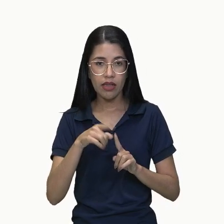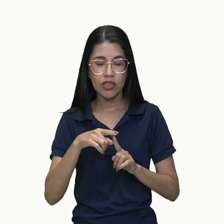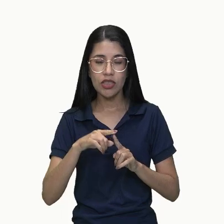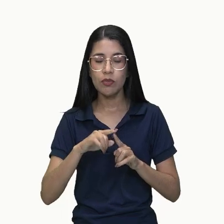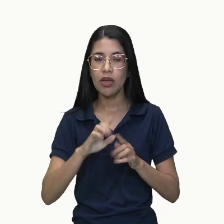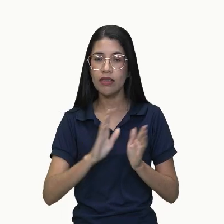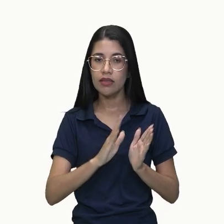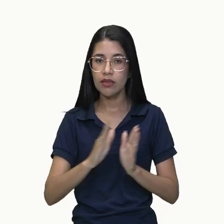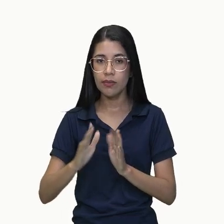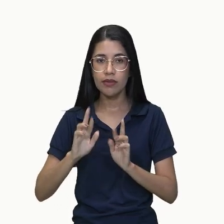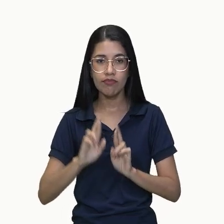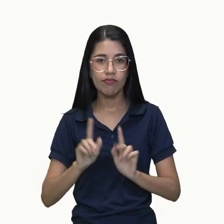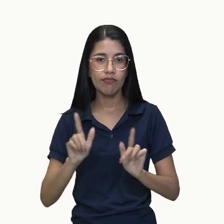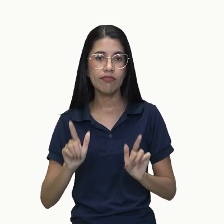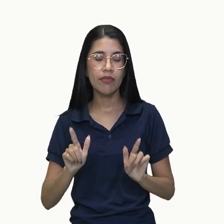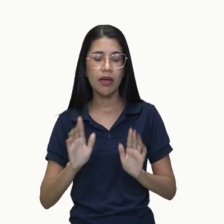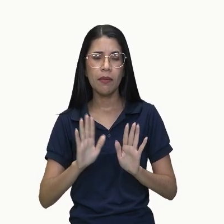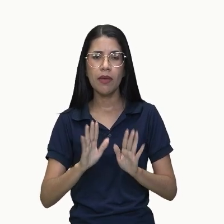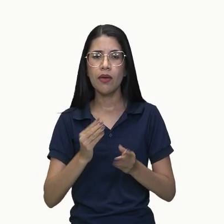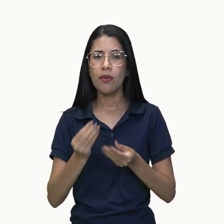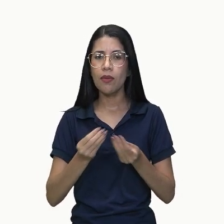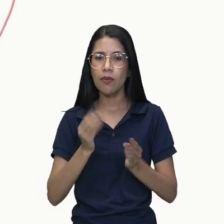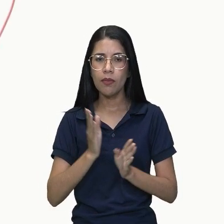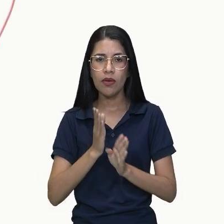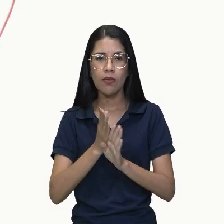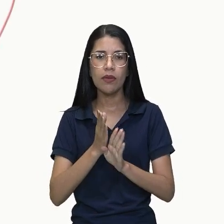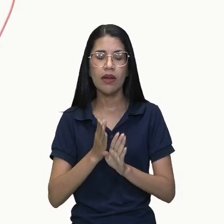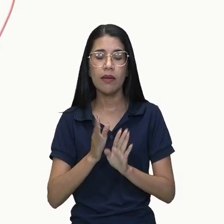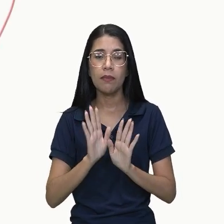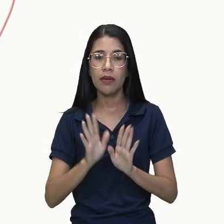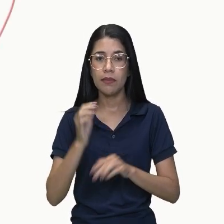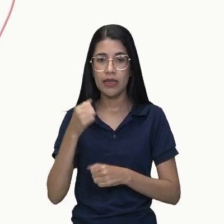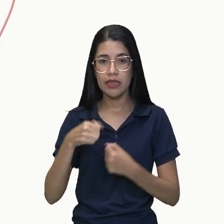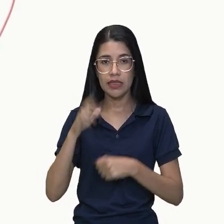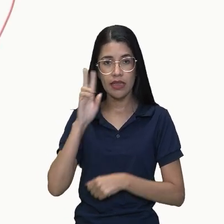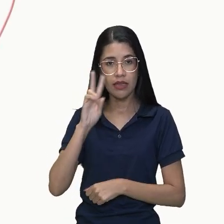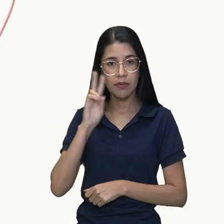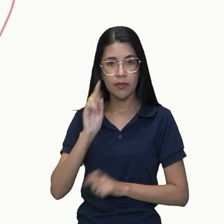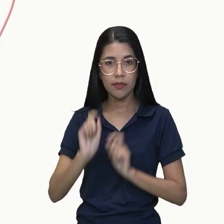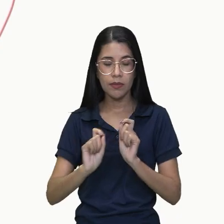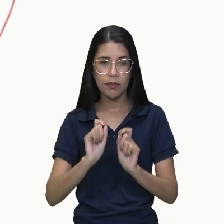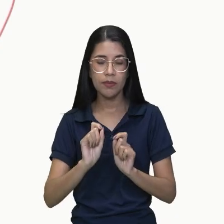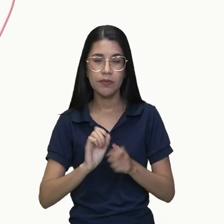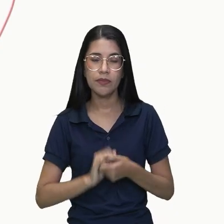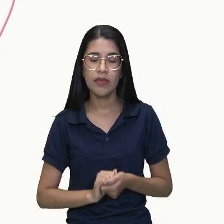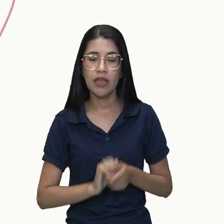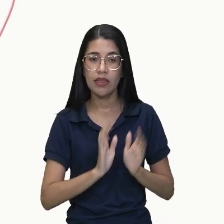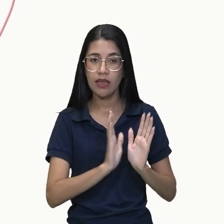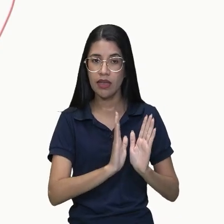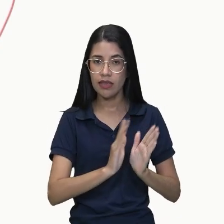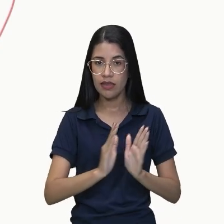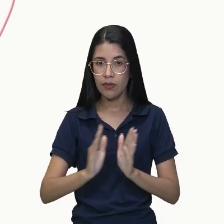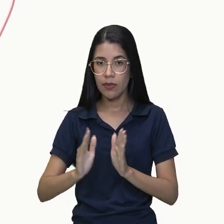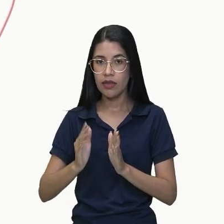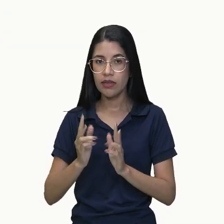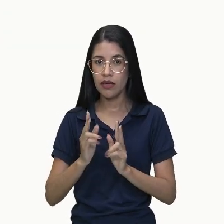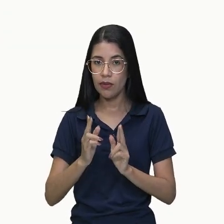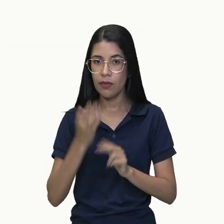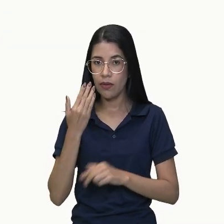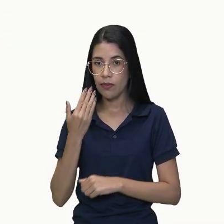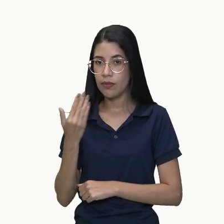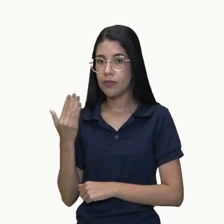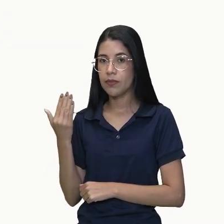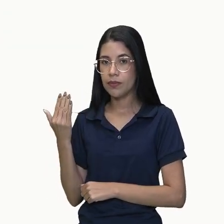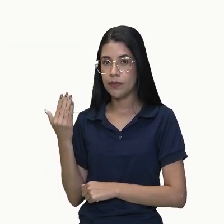diferente. Professor, onde que eu vou ver isso? Importante lembrar. Aqui, ó, é essa sequência aqui, ó, que você está